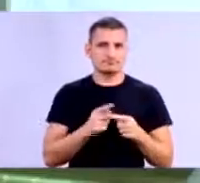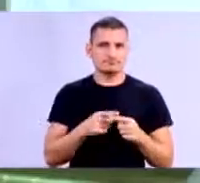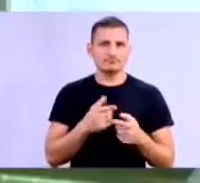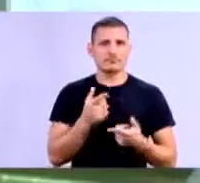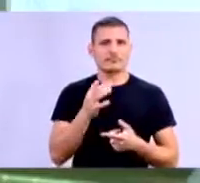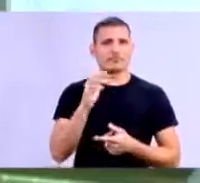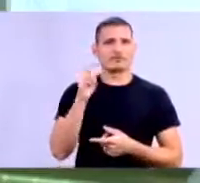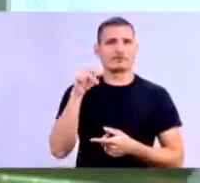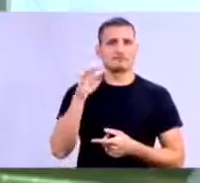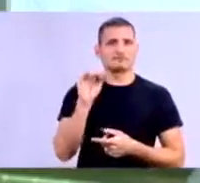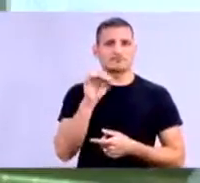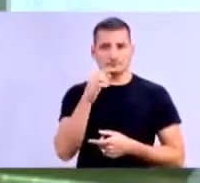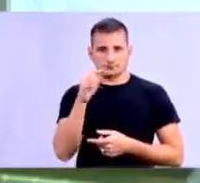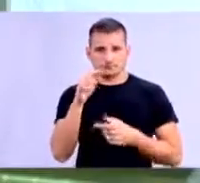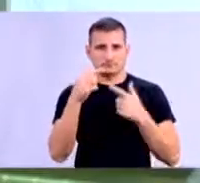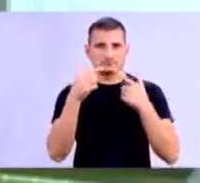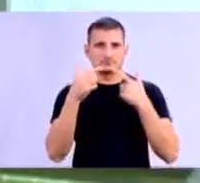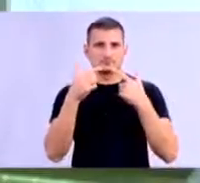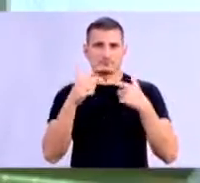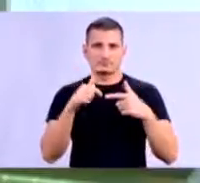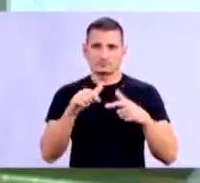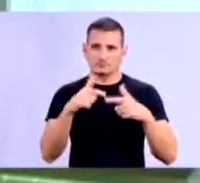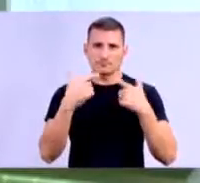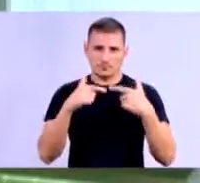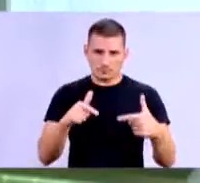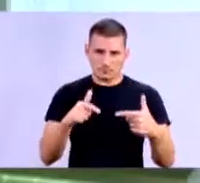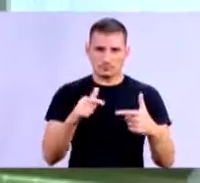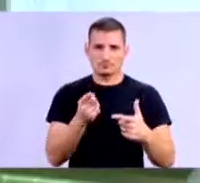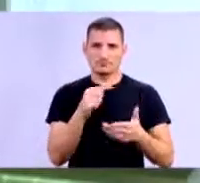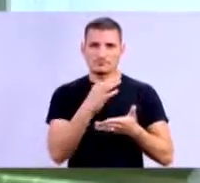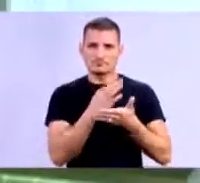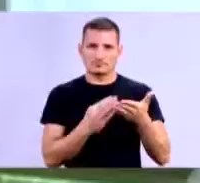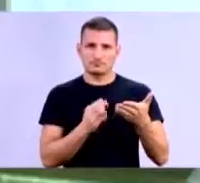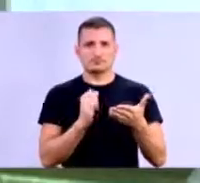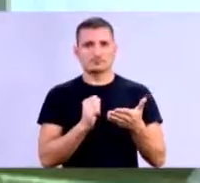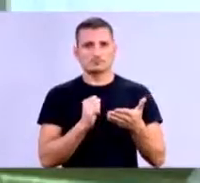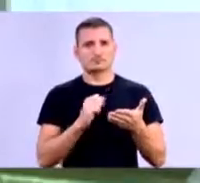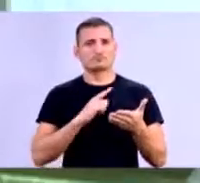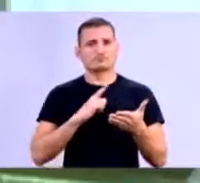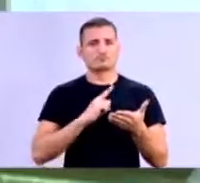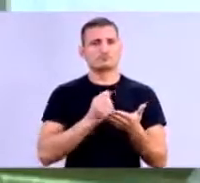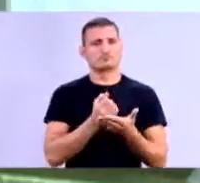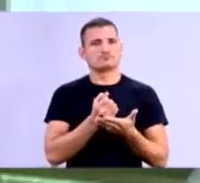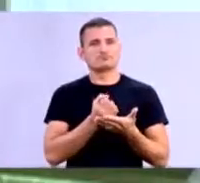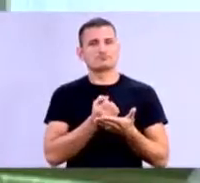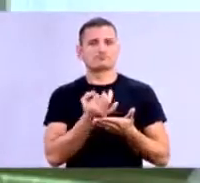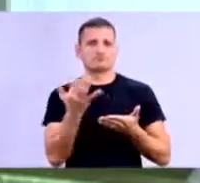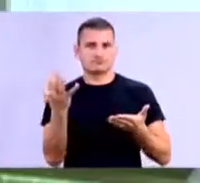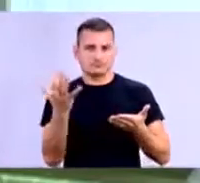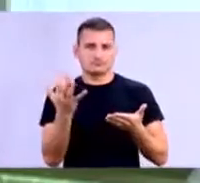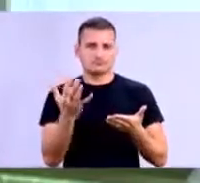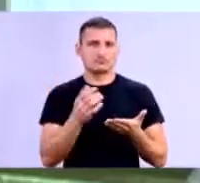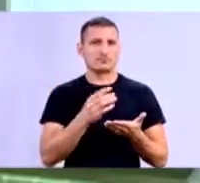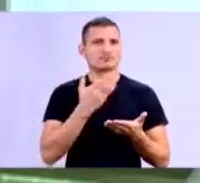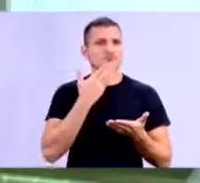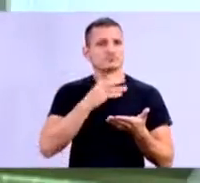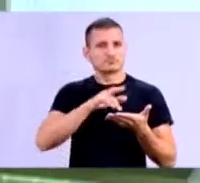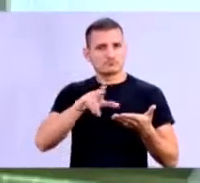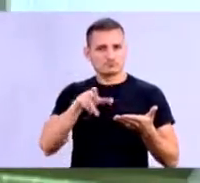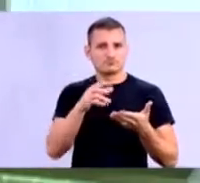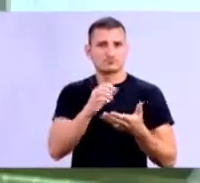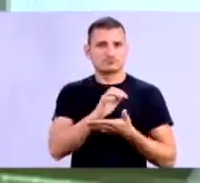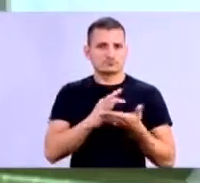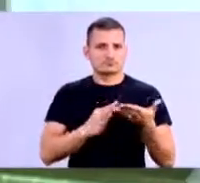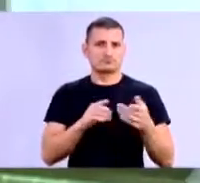as funções da linguagem em um texto podem existir mais de um, no texto, nos tipos textuais, isso também